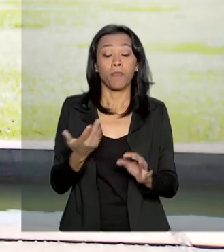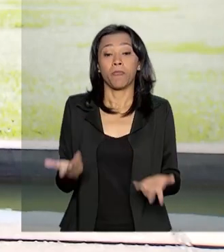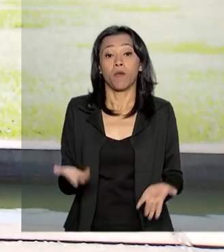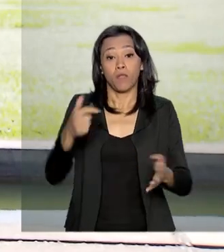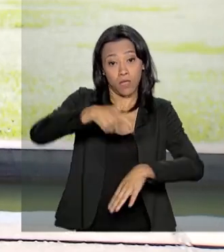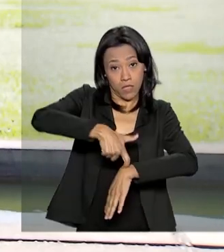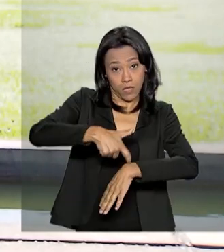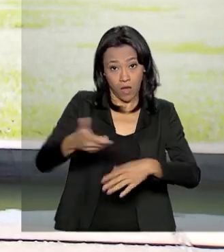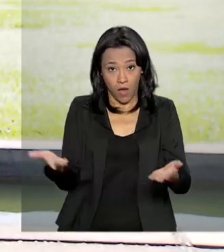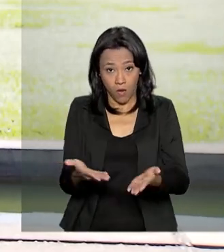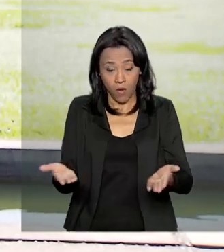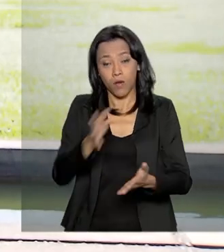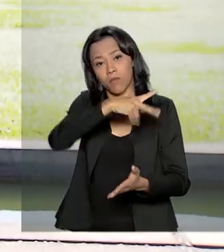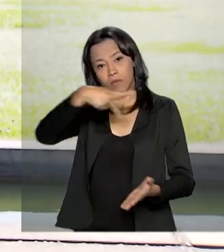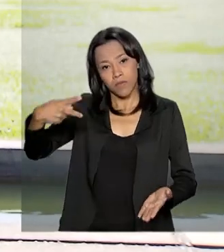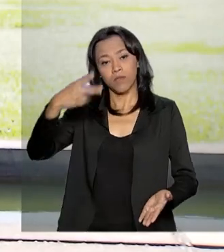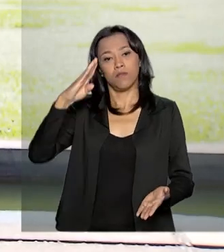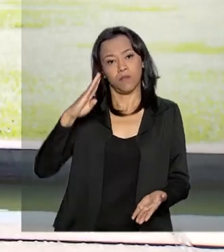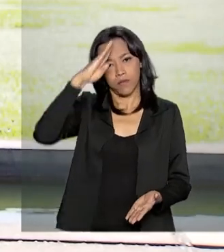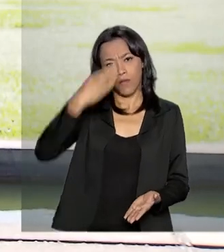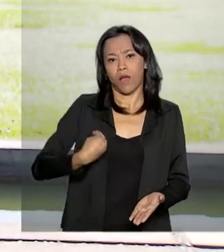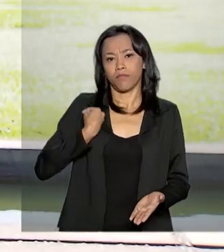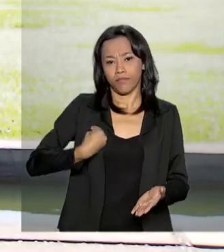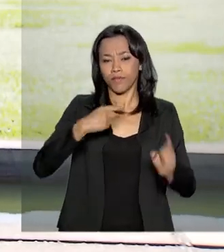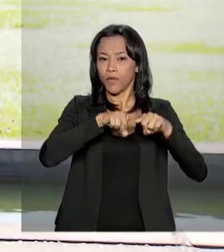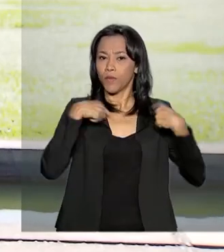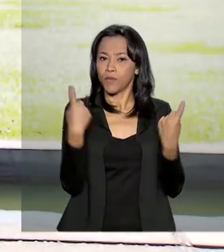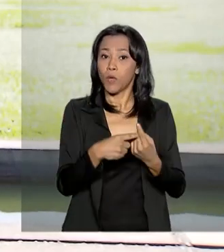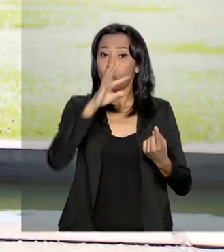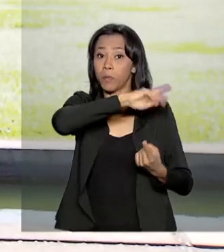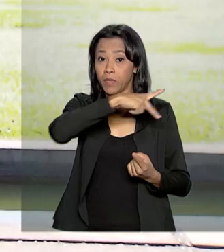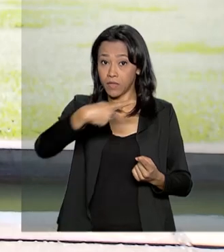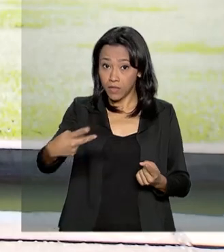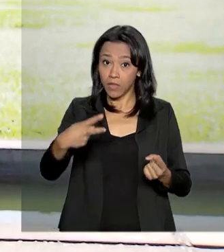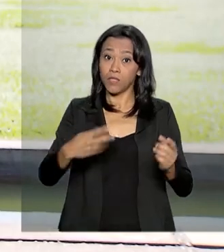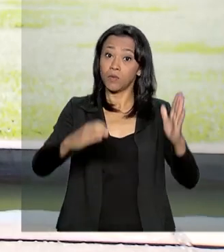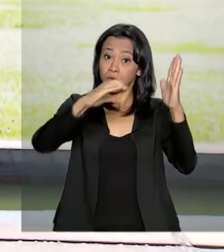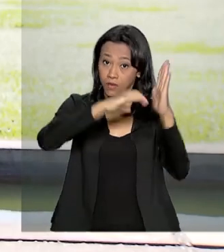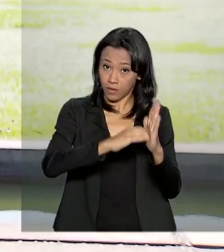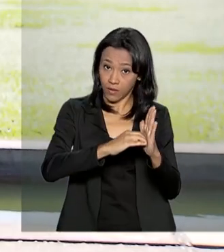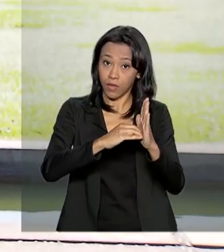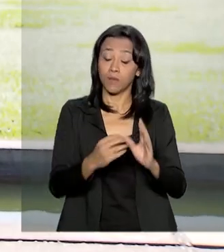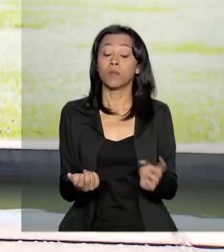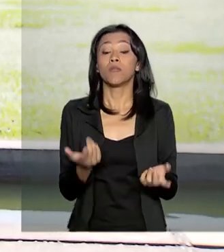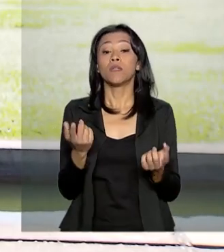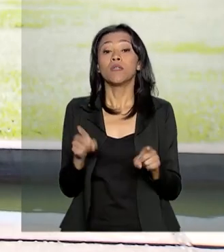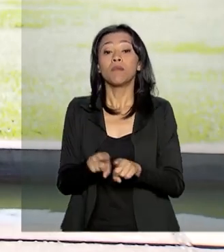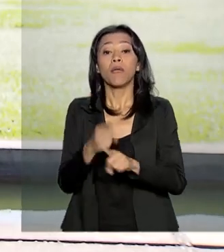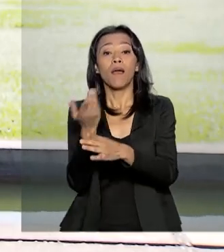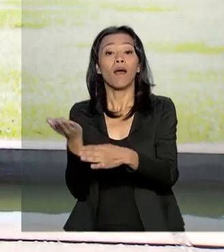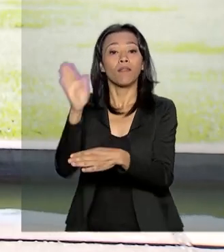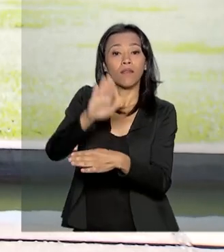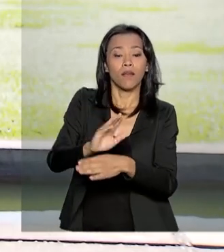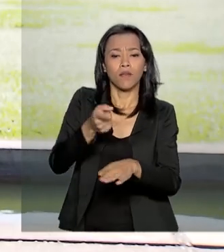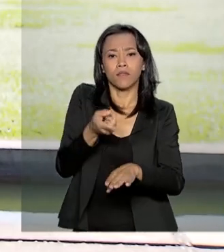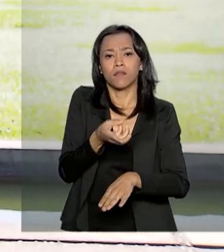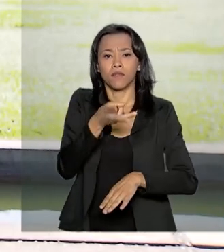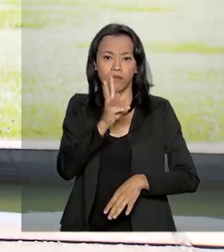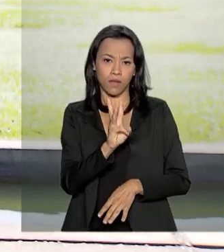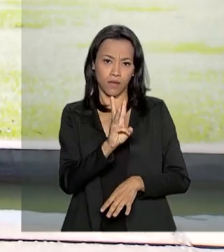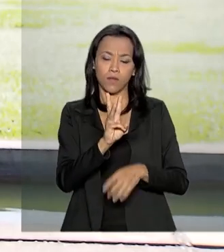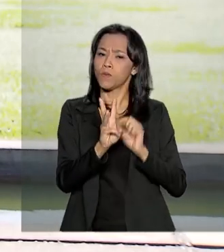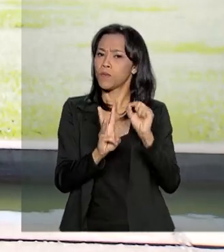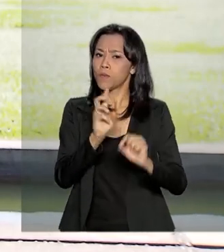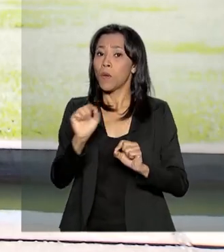reunido neste momento com o presidente do Senado Federal, senador Davi Alcolumbre. Já na parte da tarde, às 3 horas,